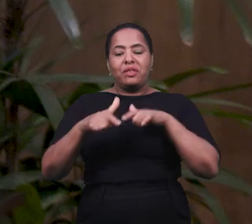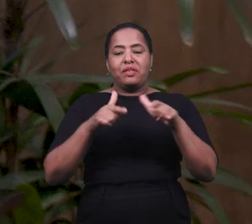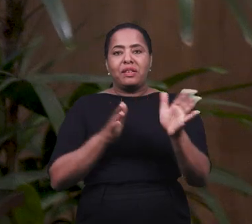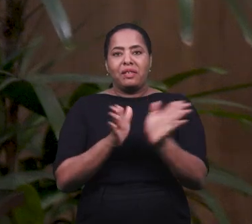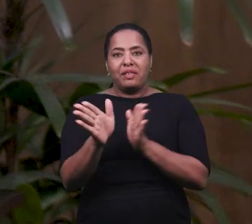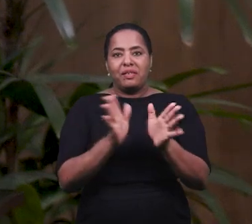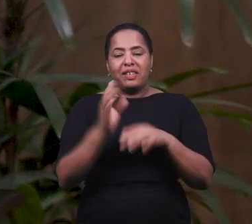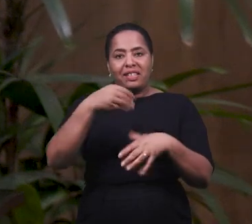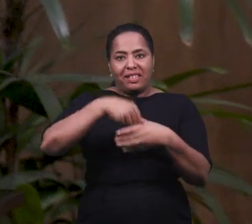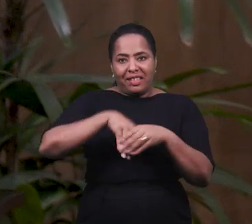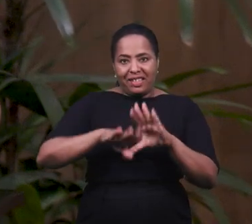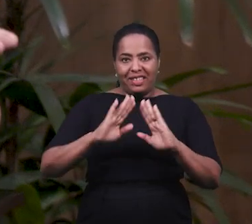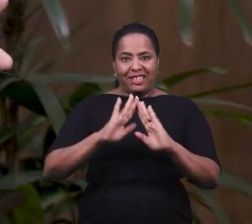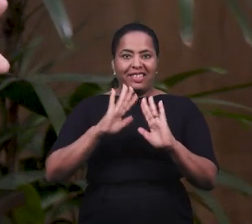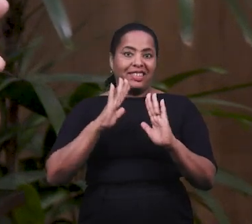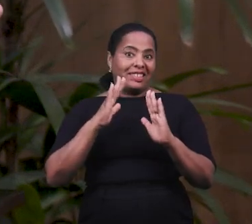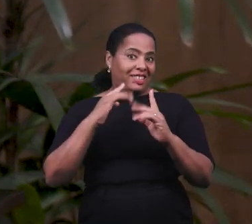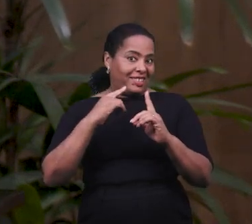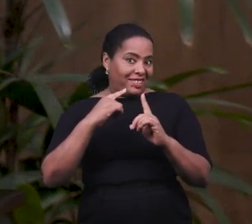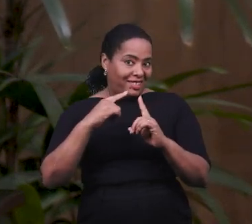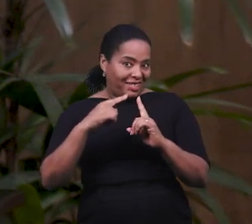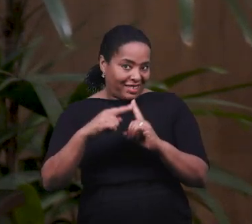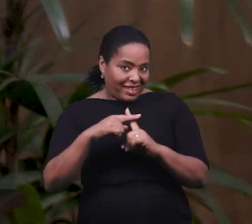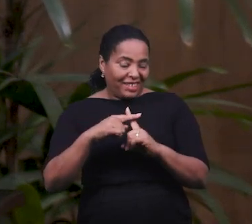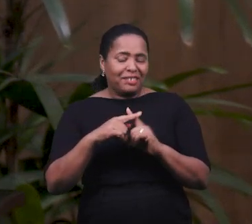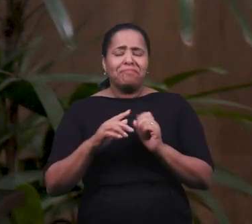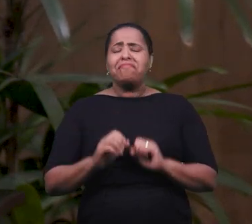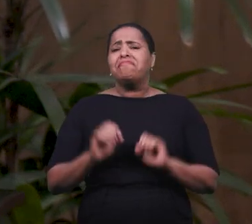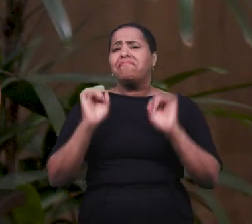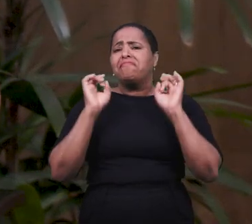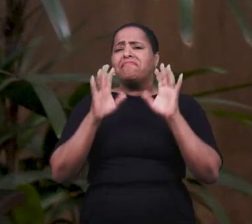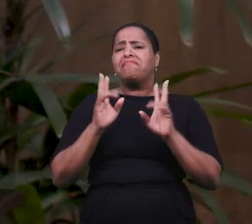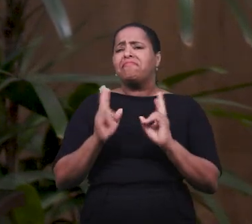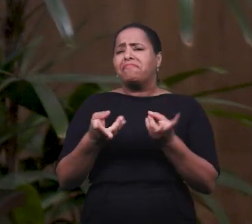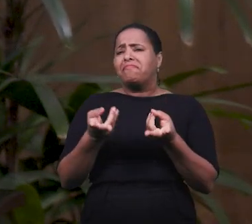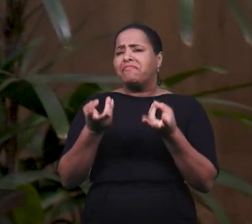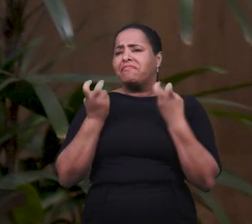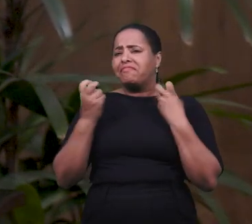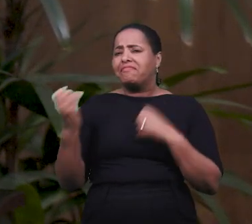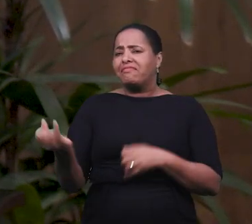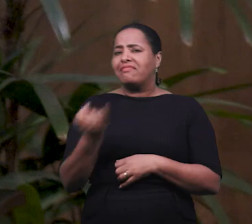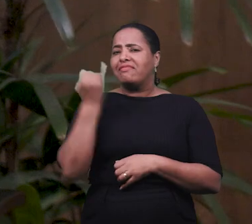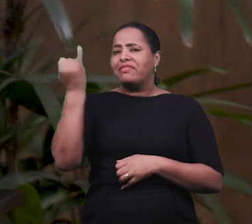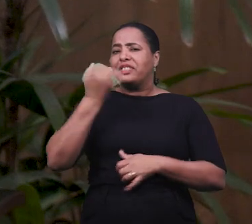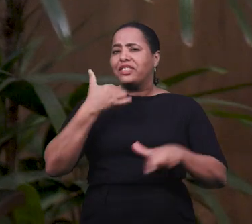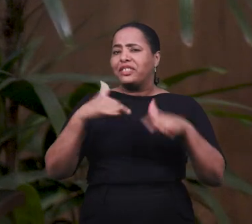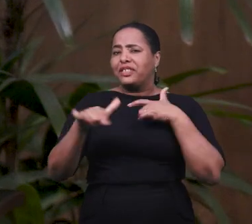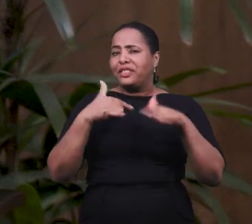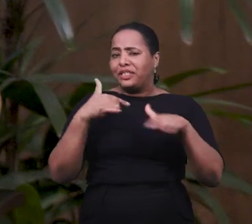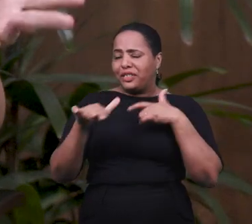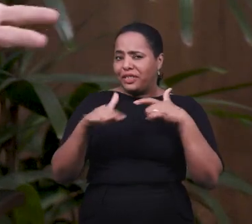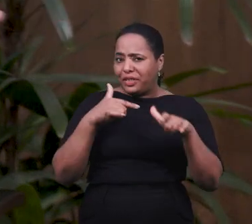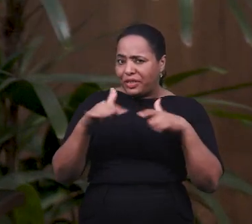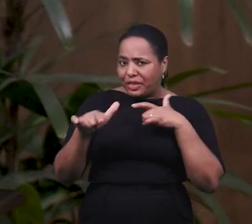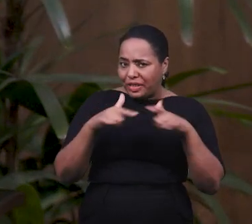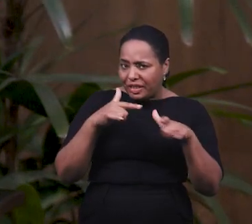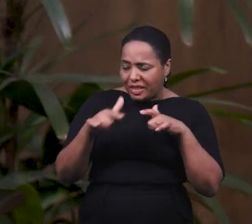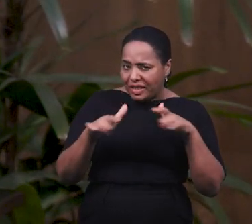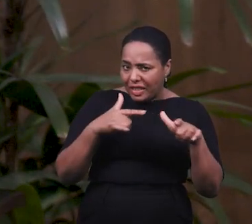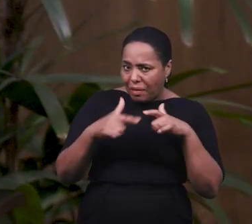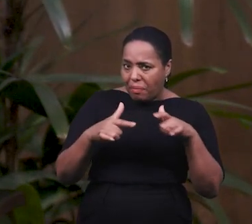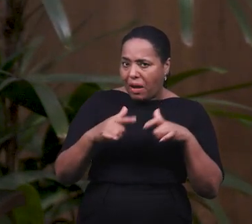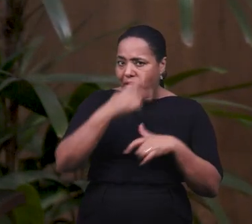nossas igrejas. Em especial, temos notado a importância do trabalho realizado com os nossos queridos